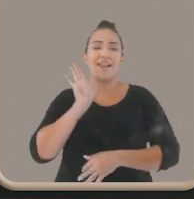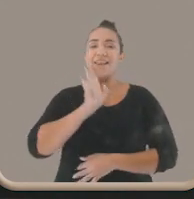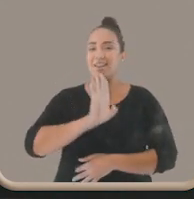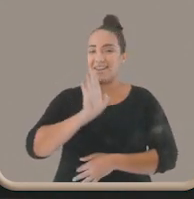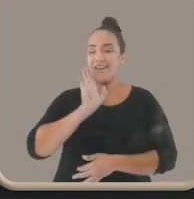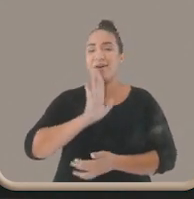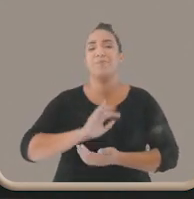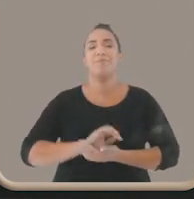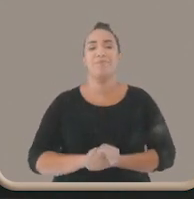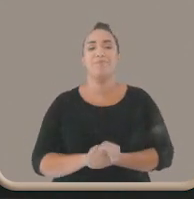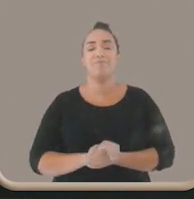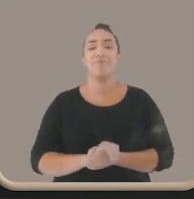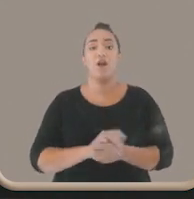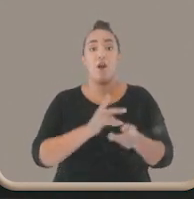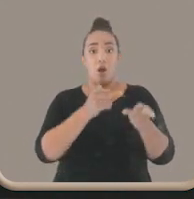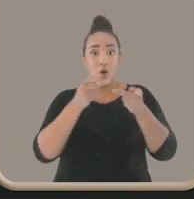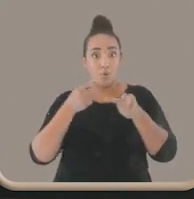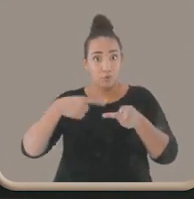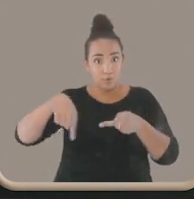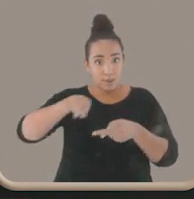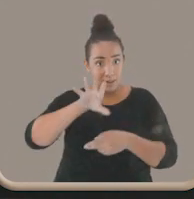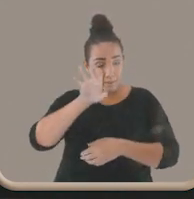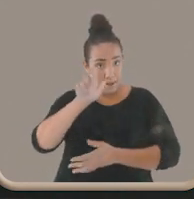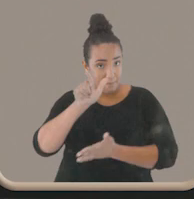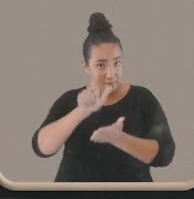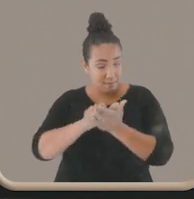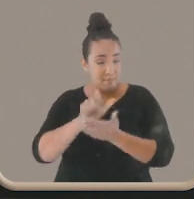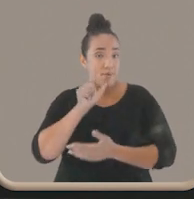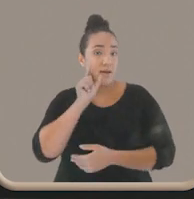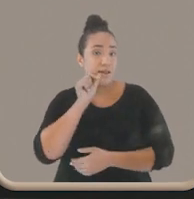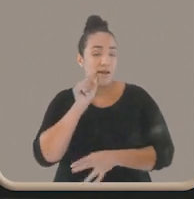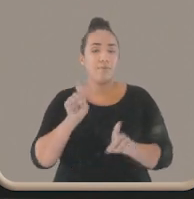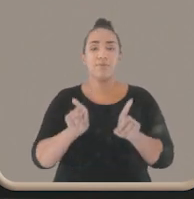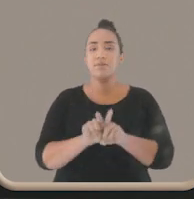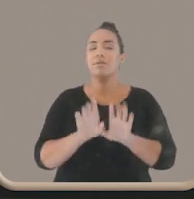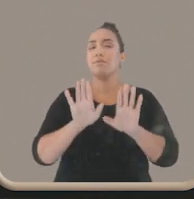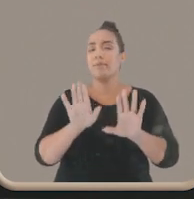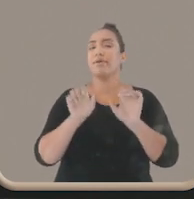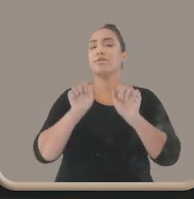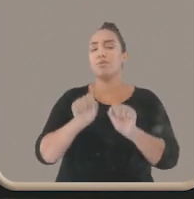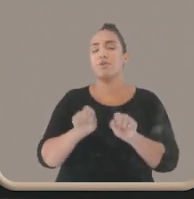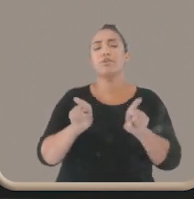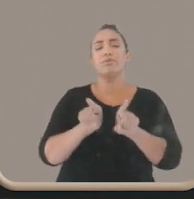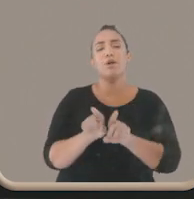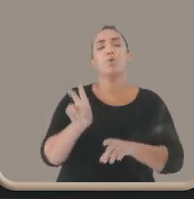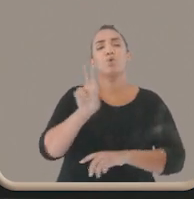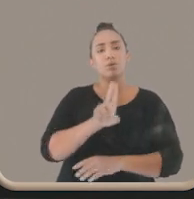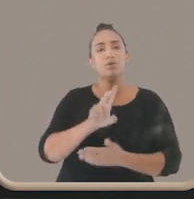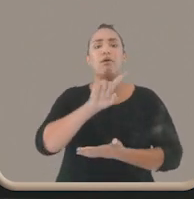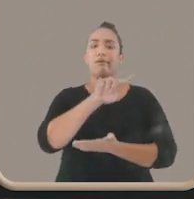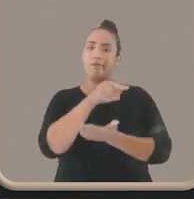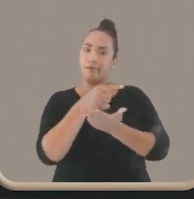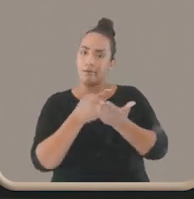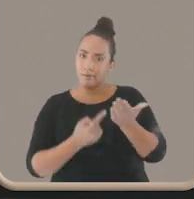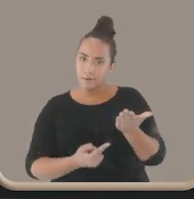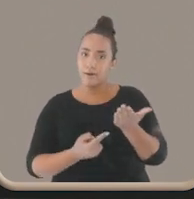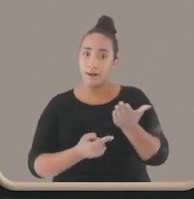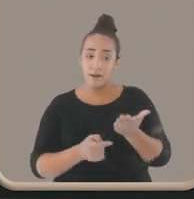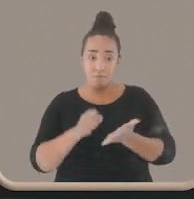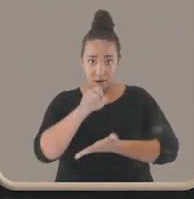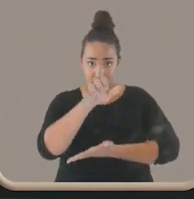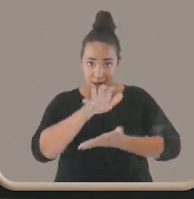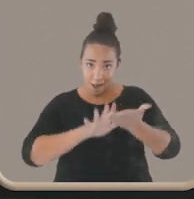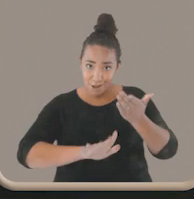vocês. Te convido a pegar uma folha e um lápis. Mas você também pode utilizar seu caderno para